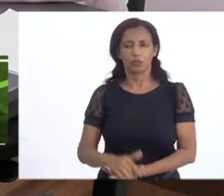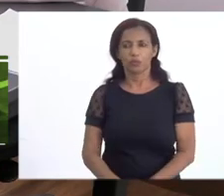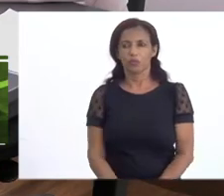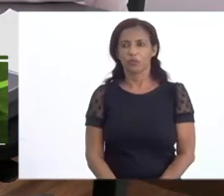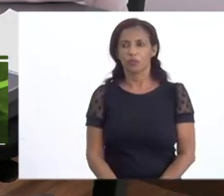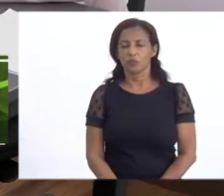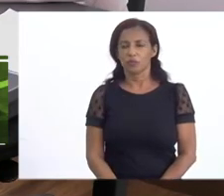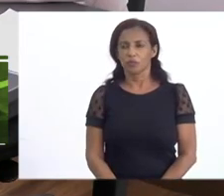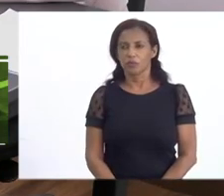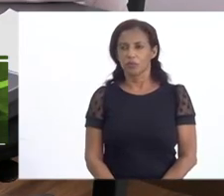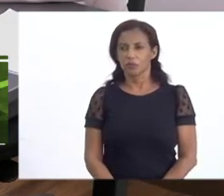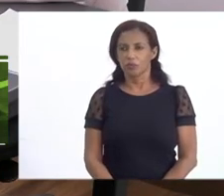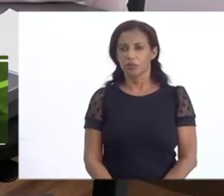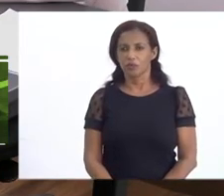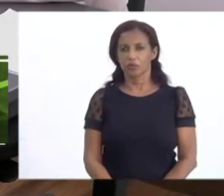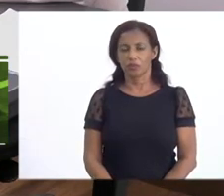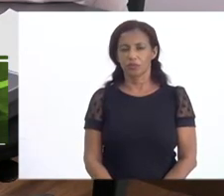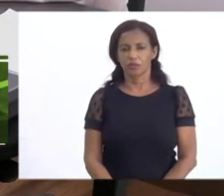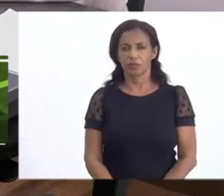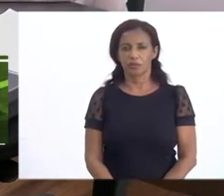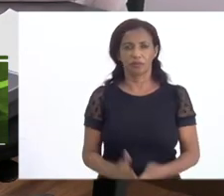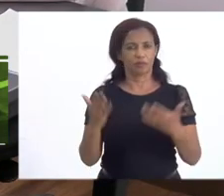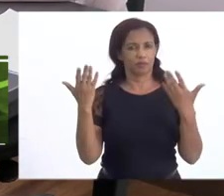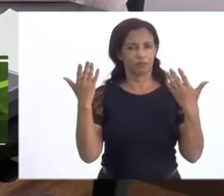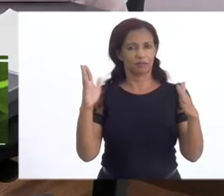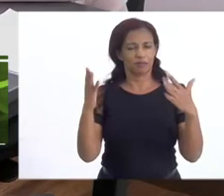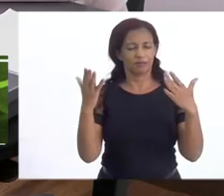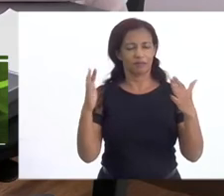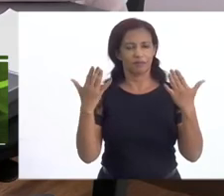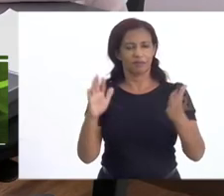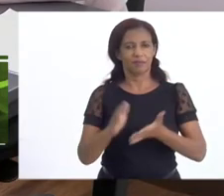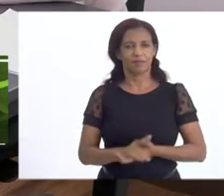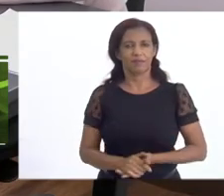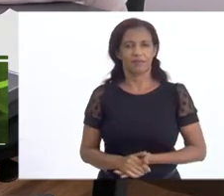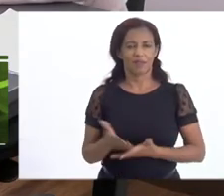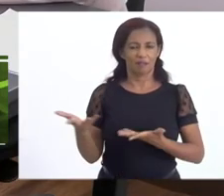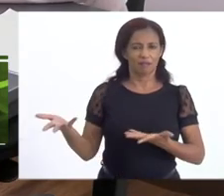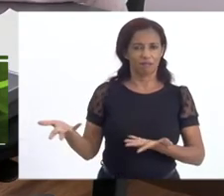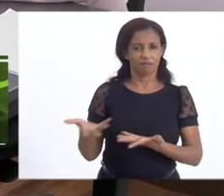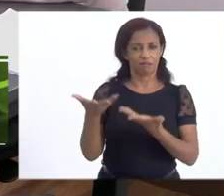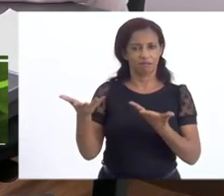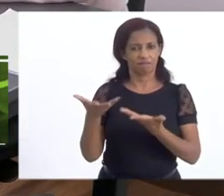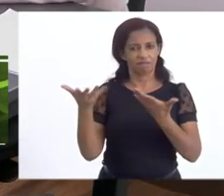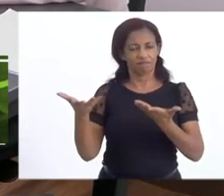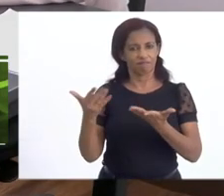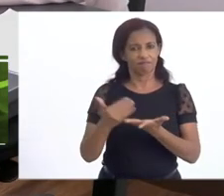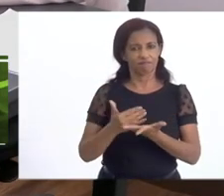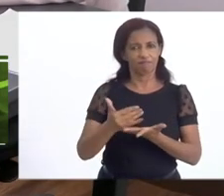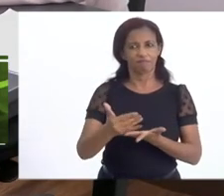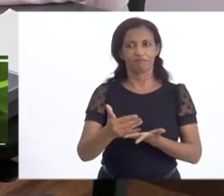Senhor José Rodrigues. Boa tarde a todos. Parabenizo a iniciativa e